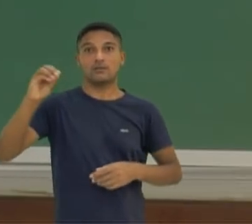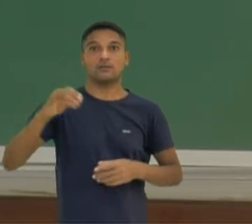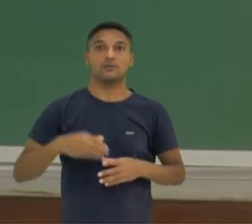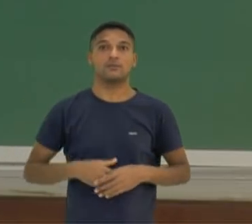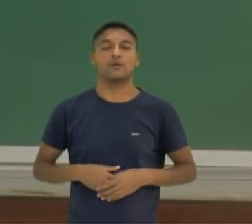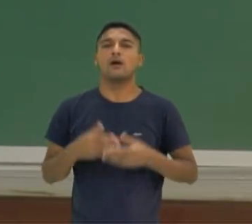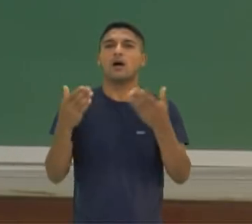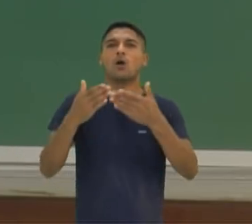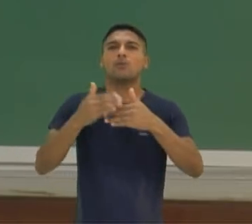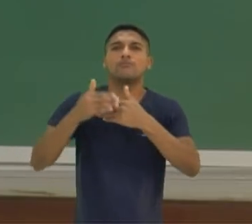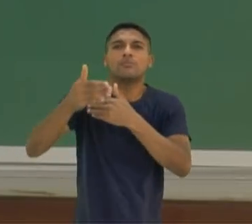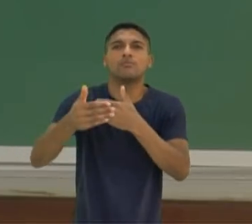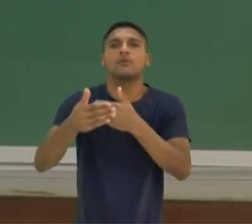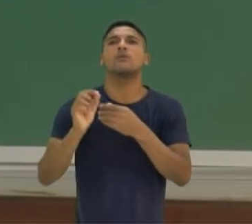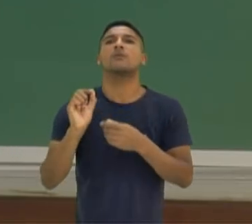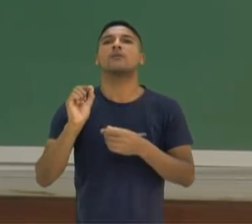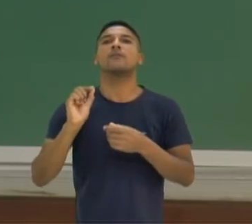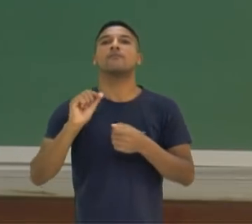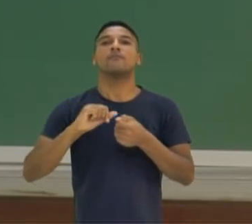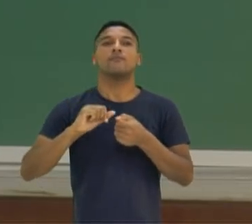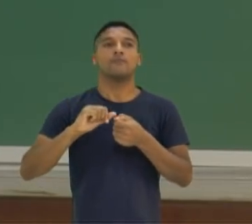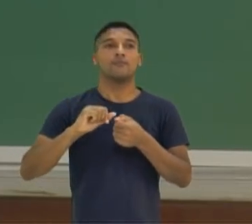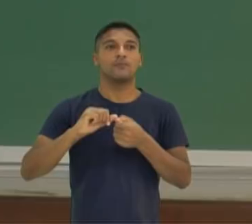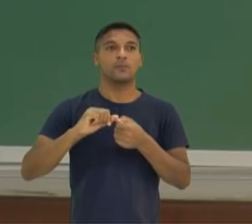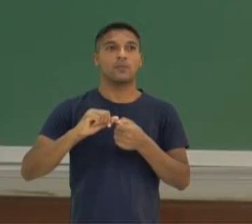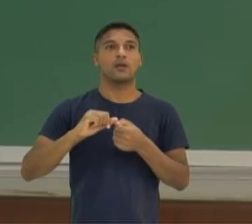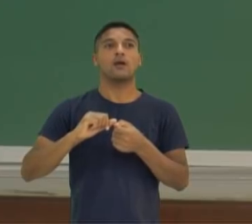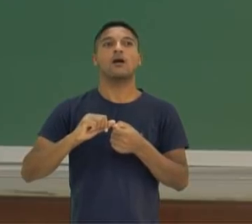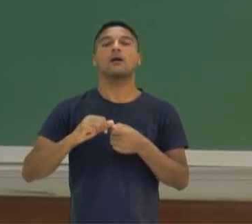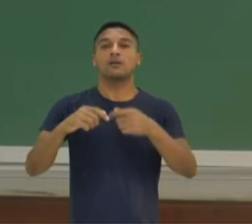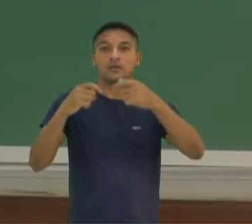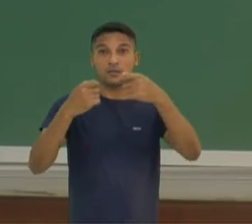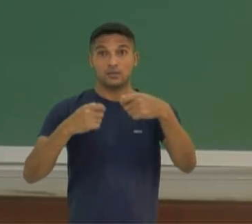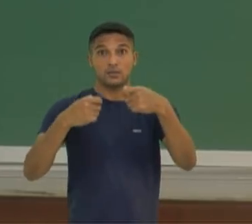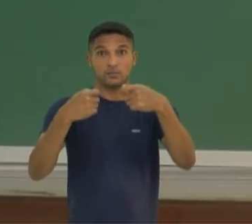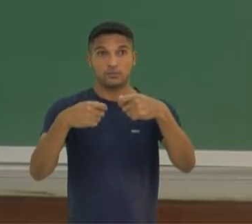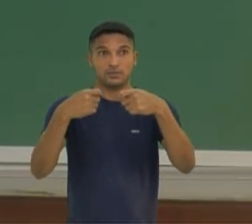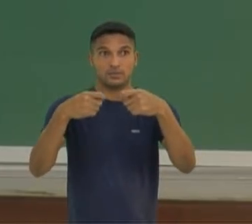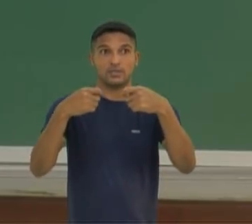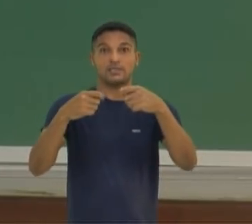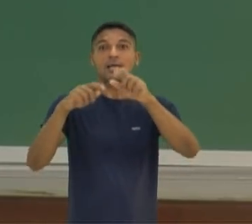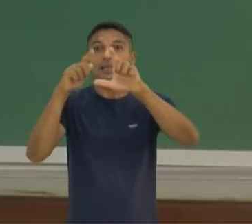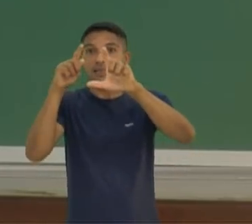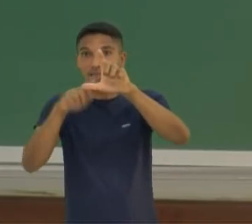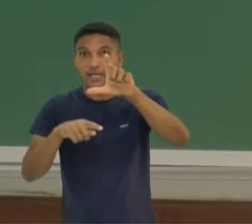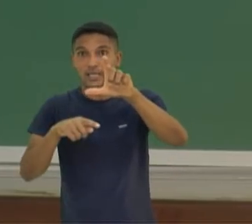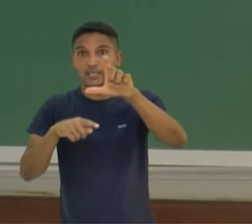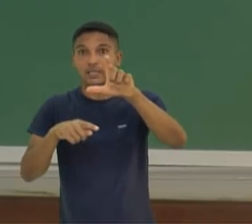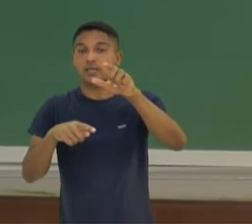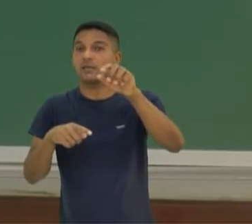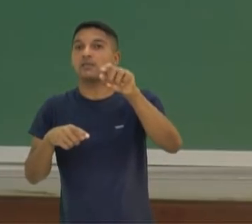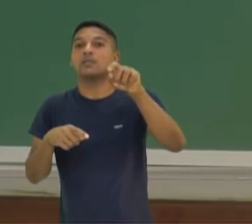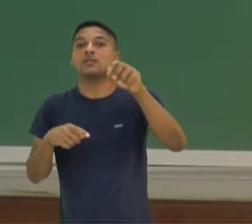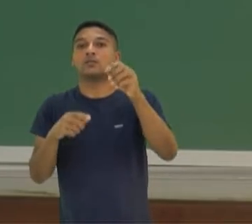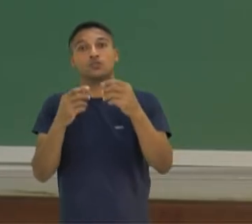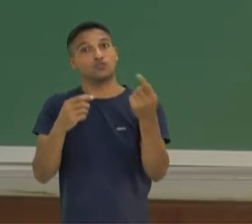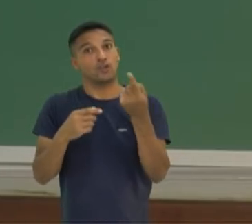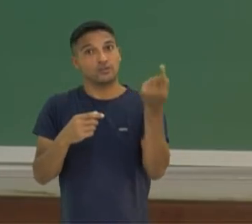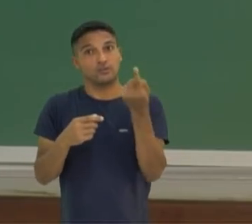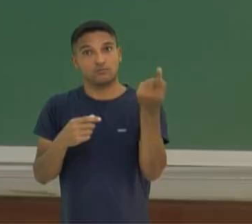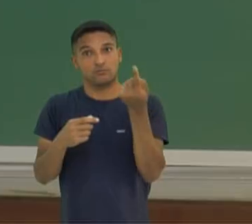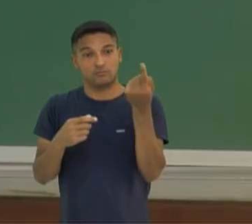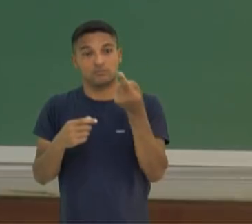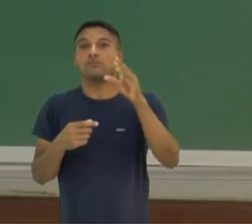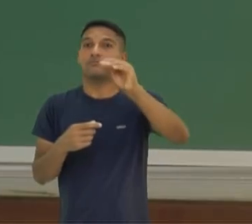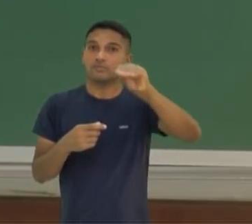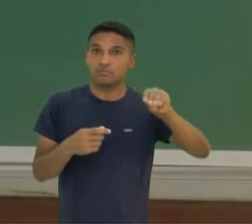próximo passo? Meu próximo passo é deixar apenas a letra do lado da igualdade e fazer